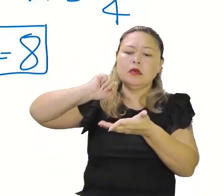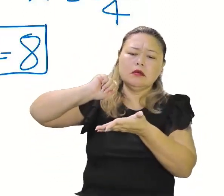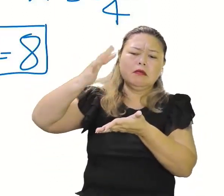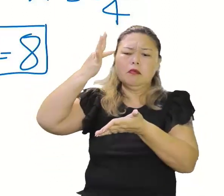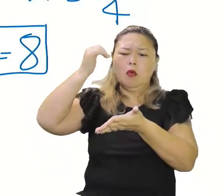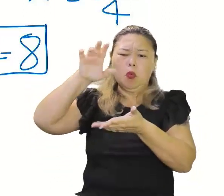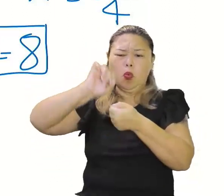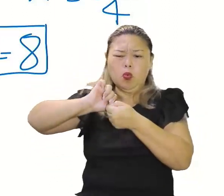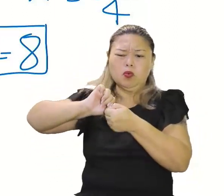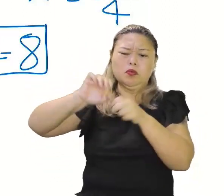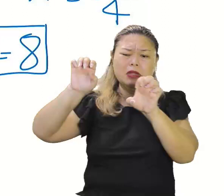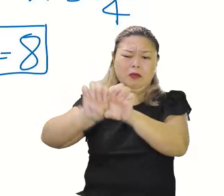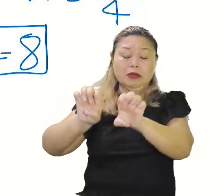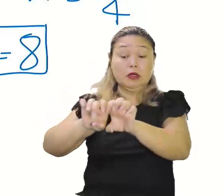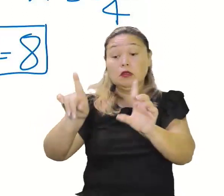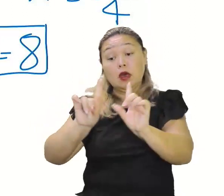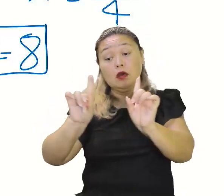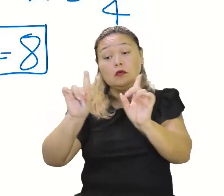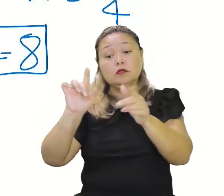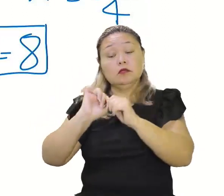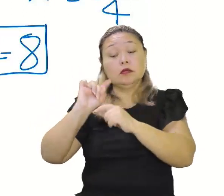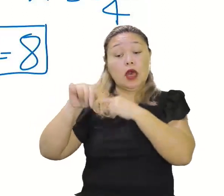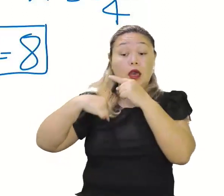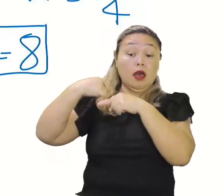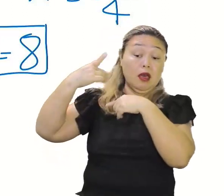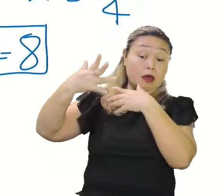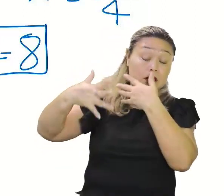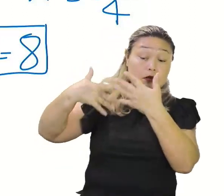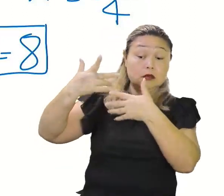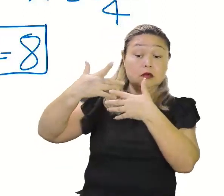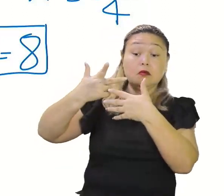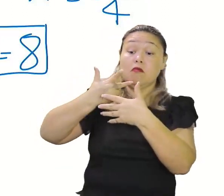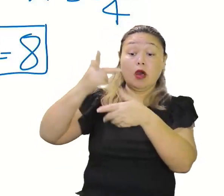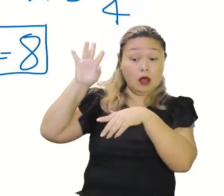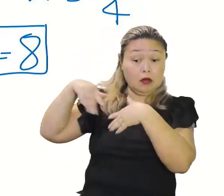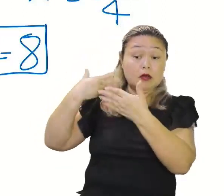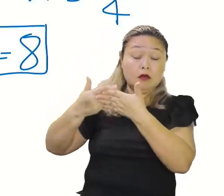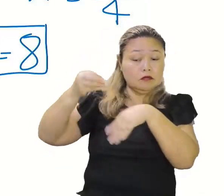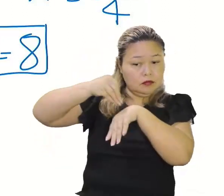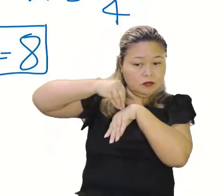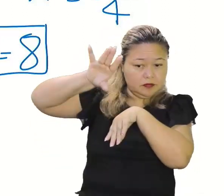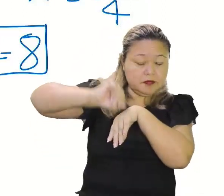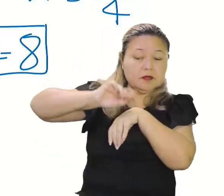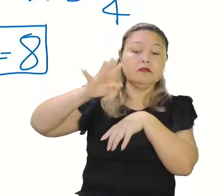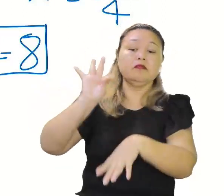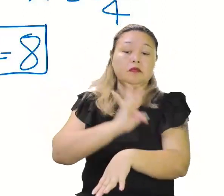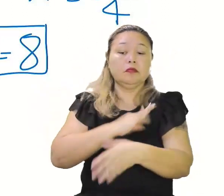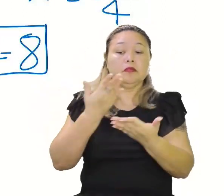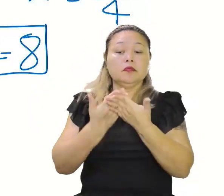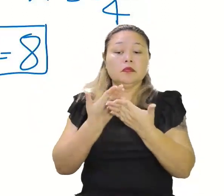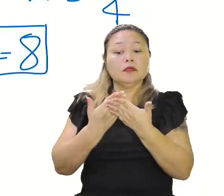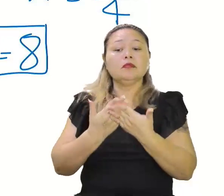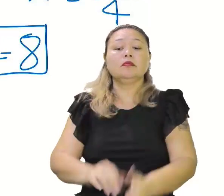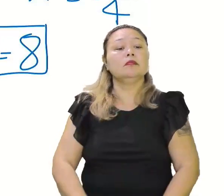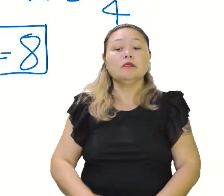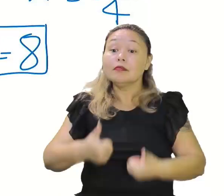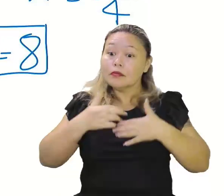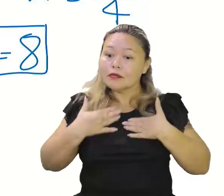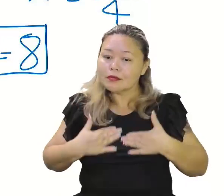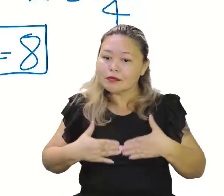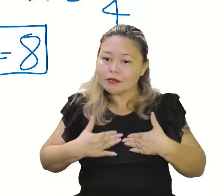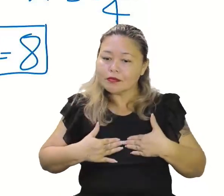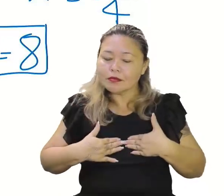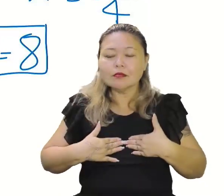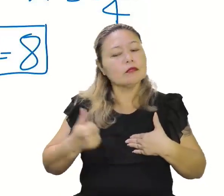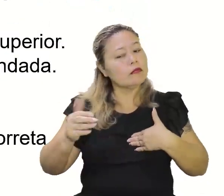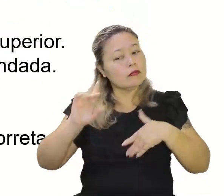muitas equações, nada mirabolante, como a gente falou lá nas nossas dicas, né? Técnicas de estudo. Tranquilo? Tranquilo. Vamos